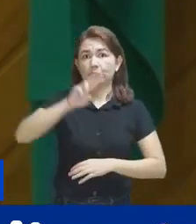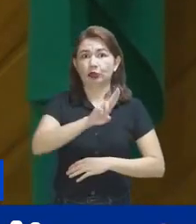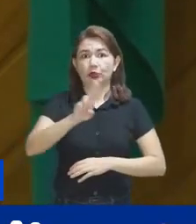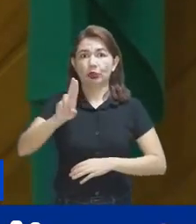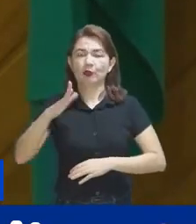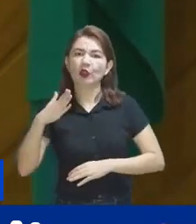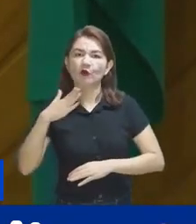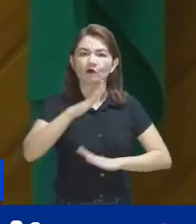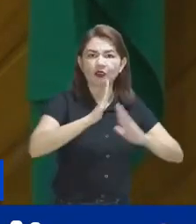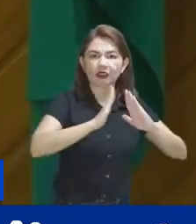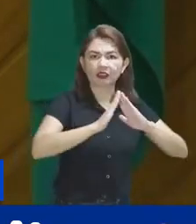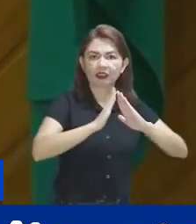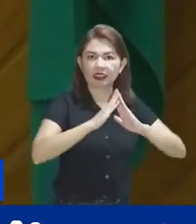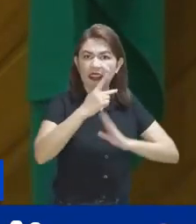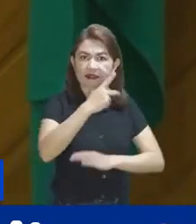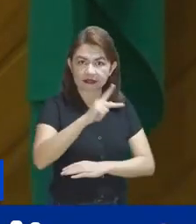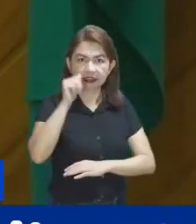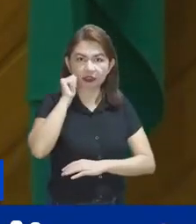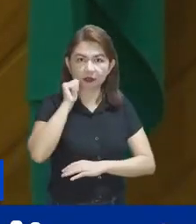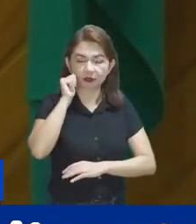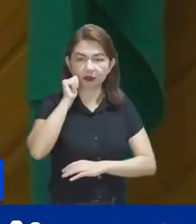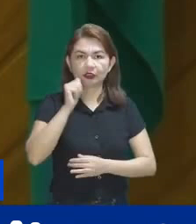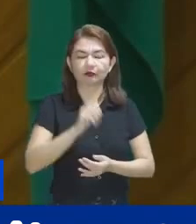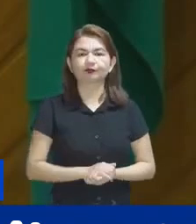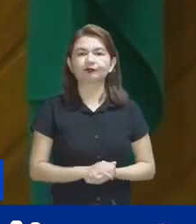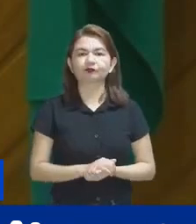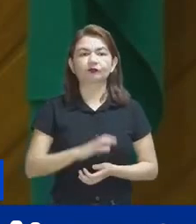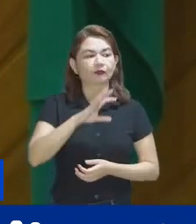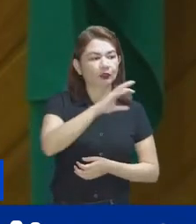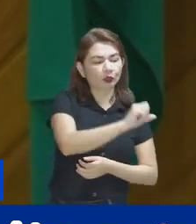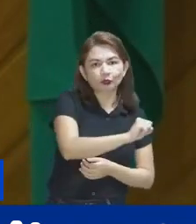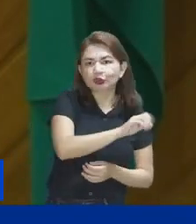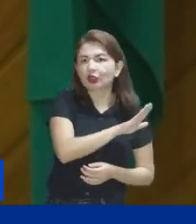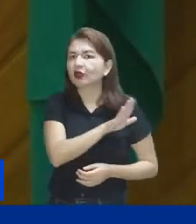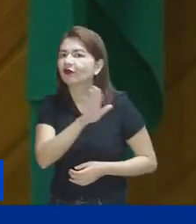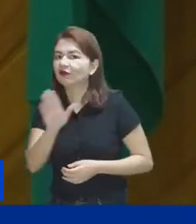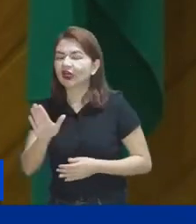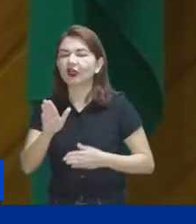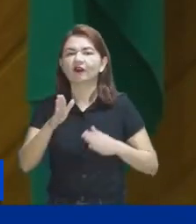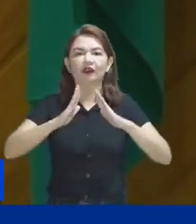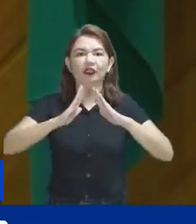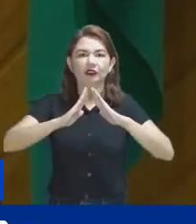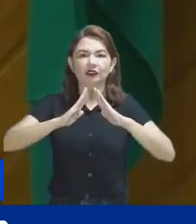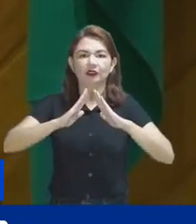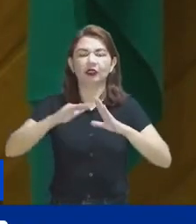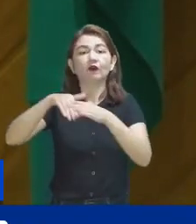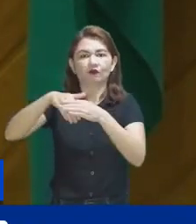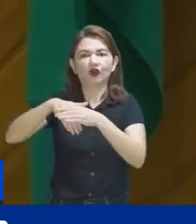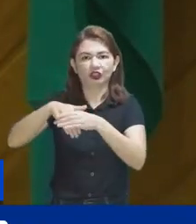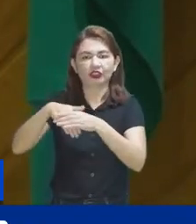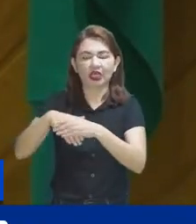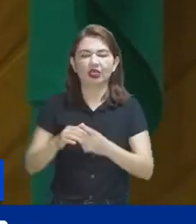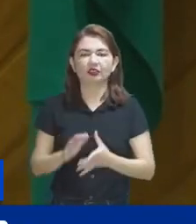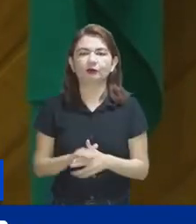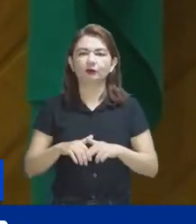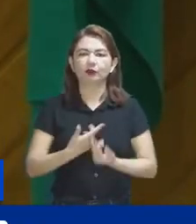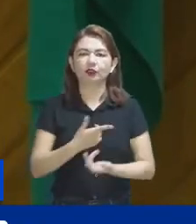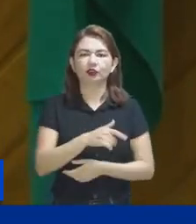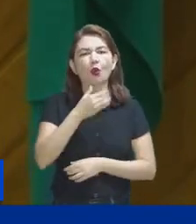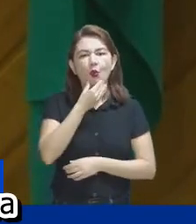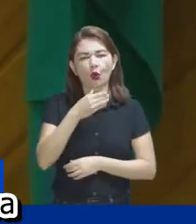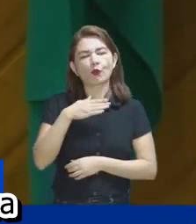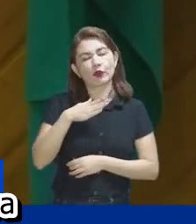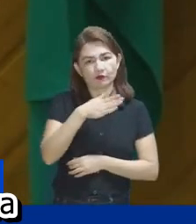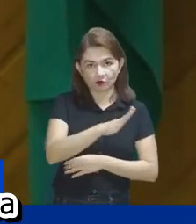na casa da depoente por volta de 10 horas para pegá-la para votar. A depoente esclarece que o homem passou